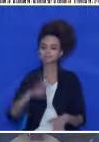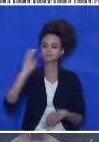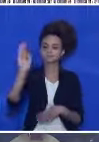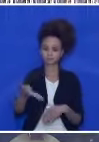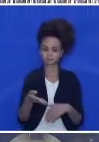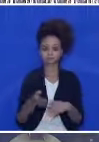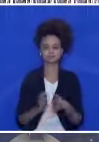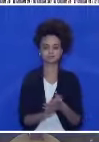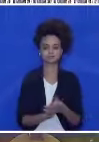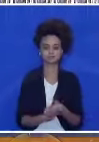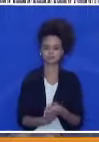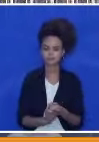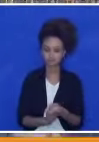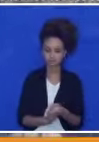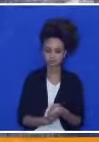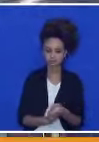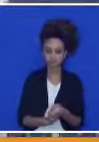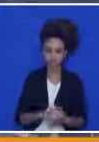Valendo!